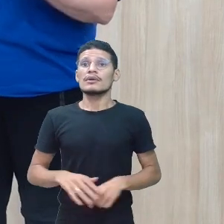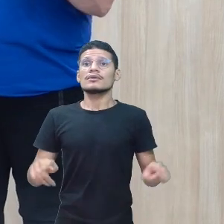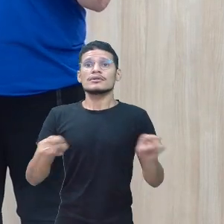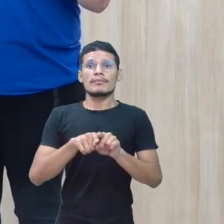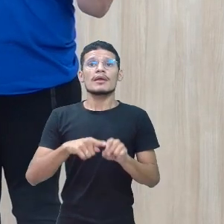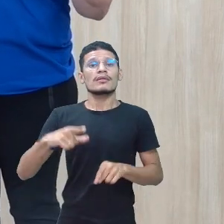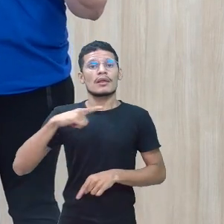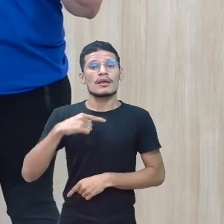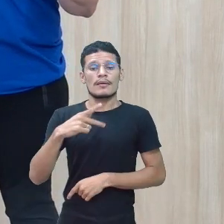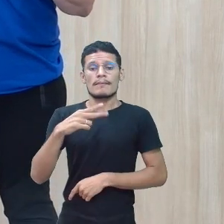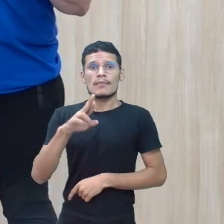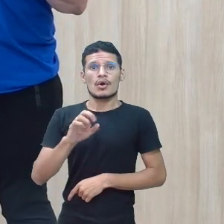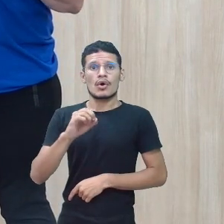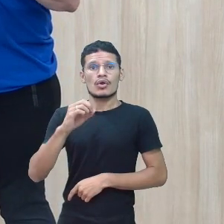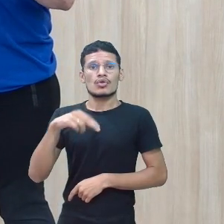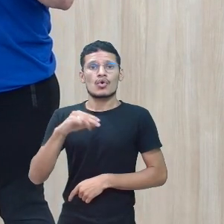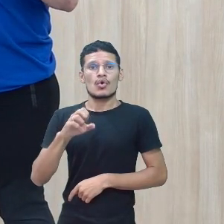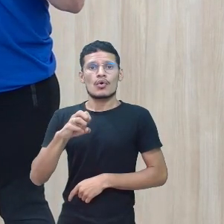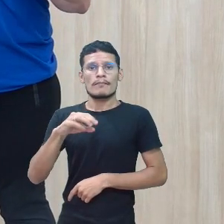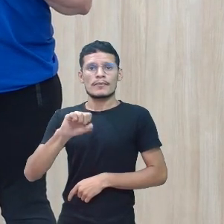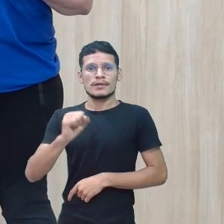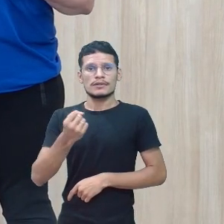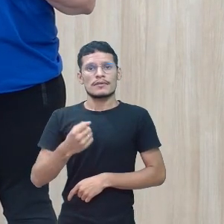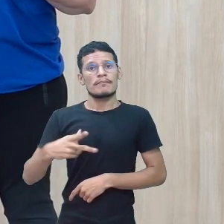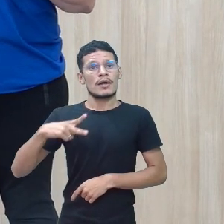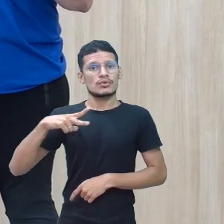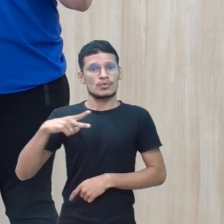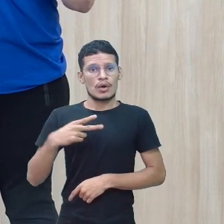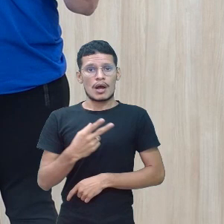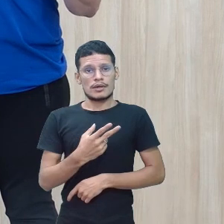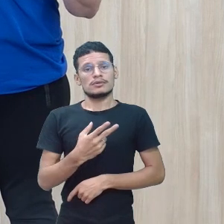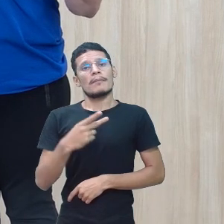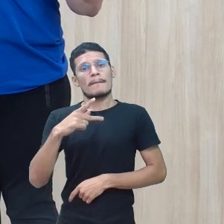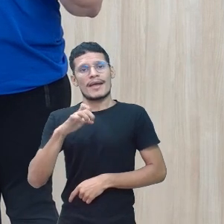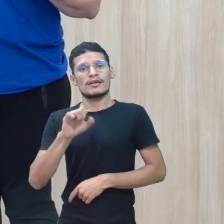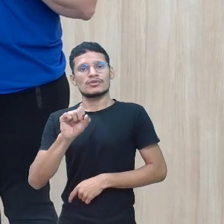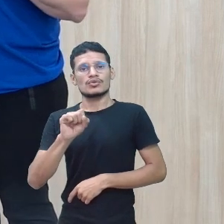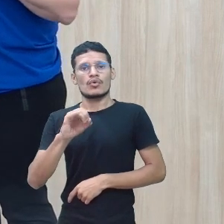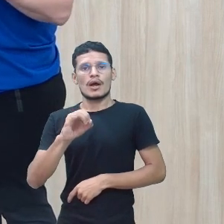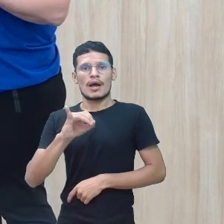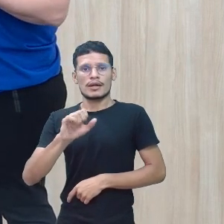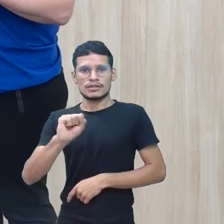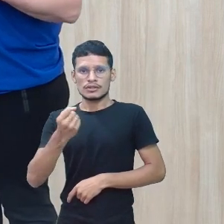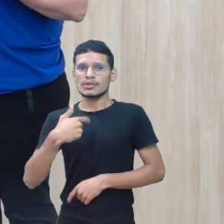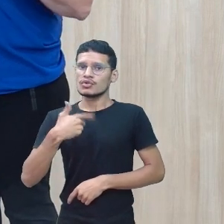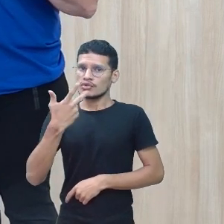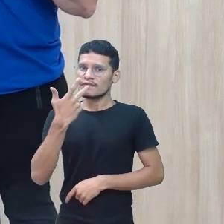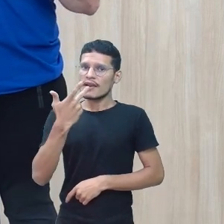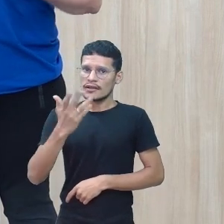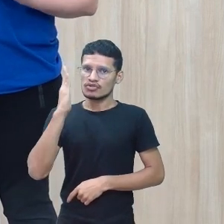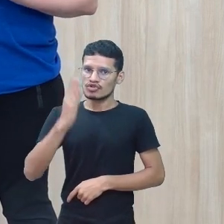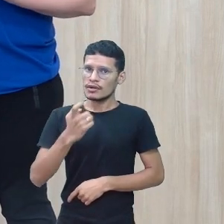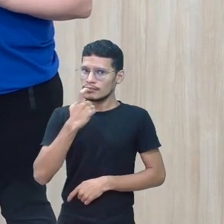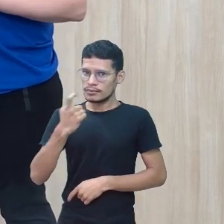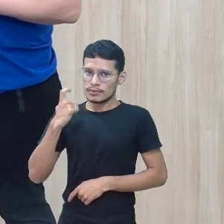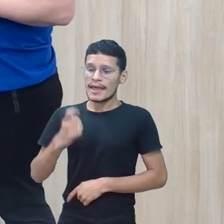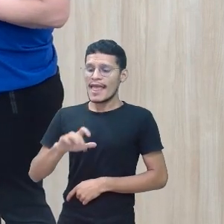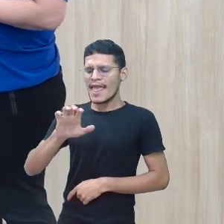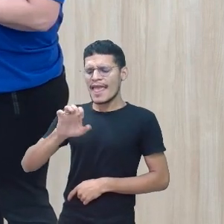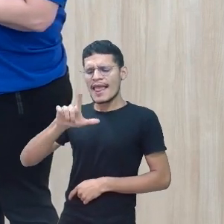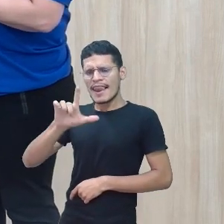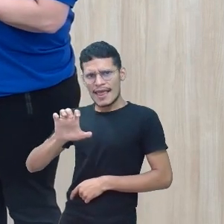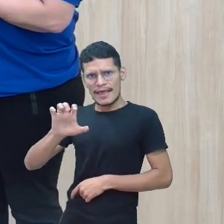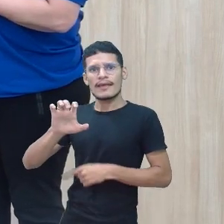pronomes pessoais. Vocês lembram que eu falei sobre um pronome pessoal? Ele é um